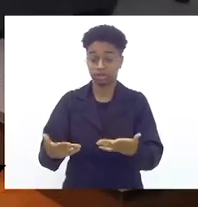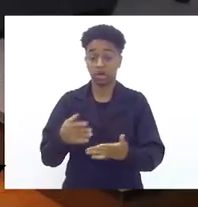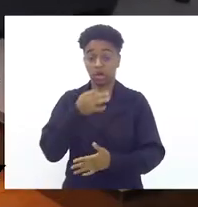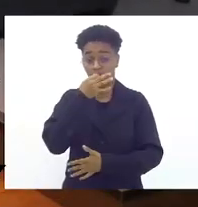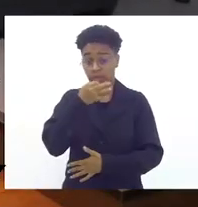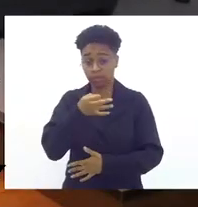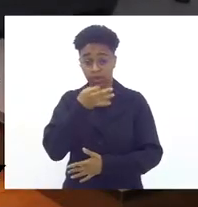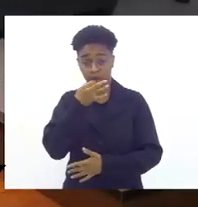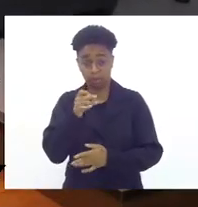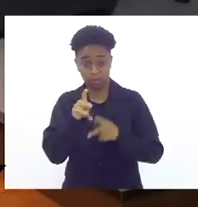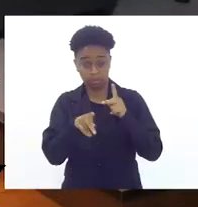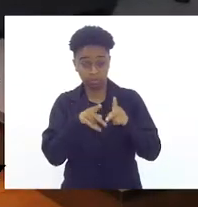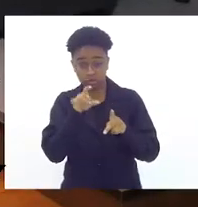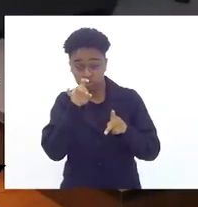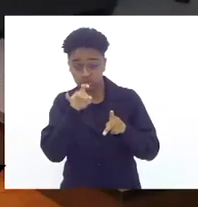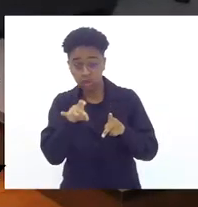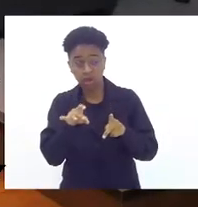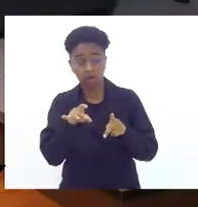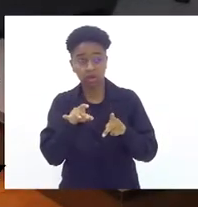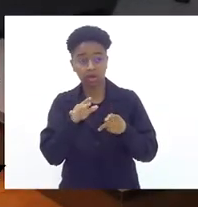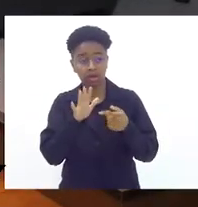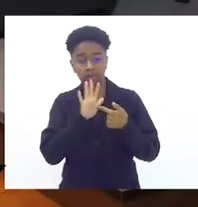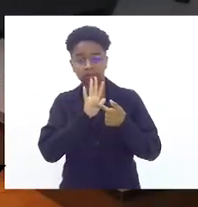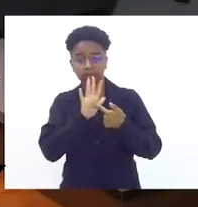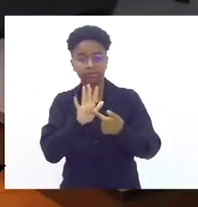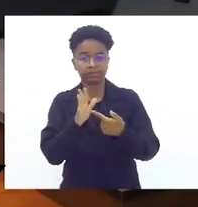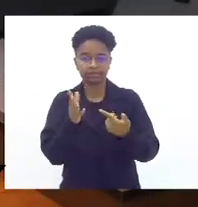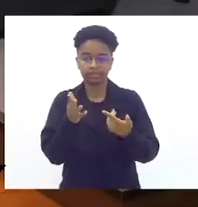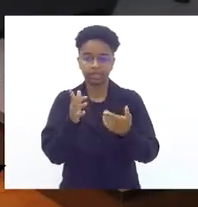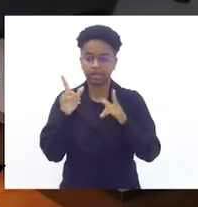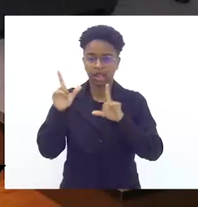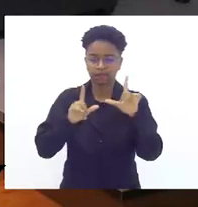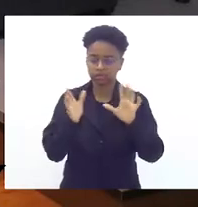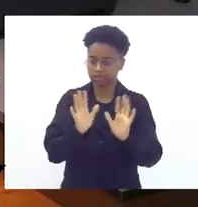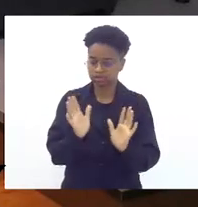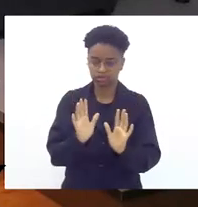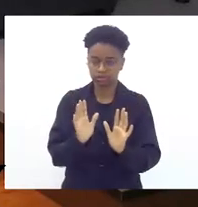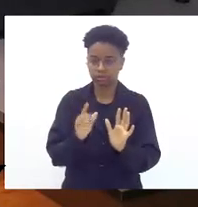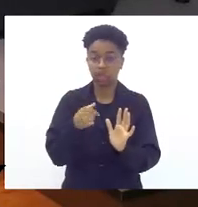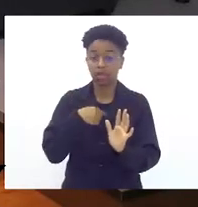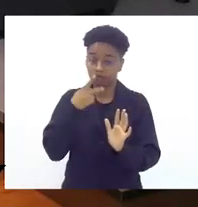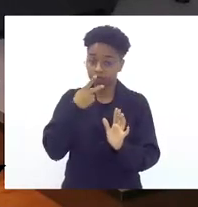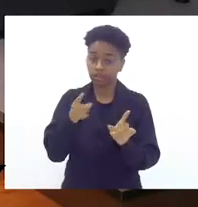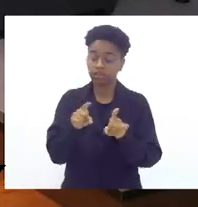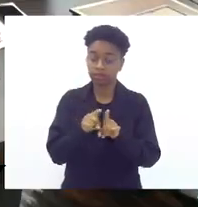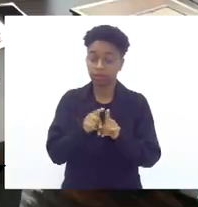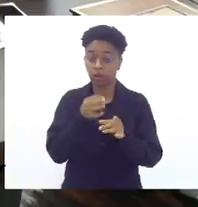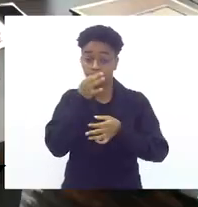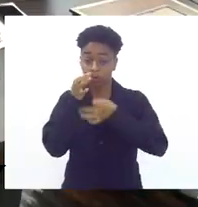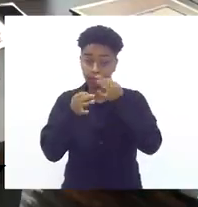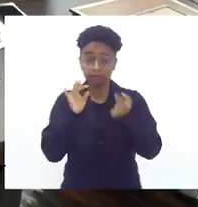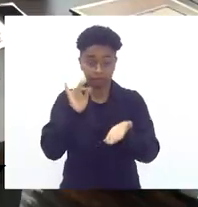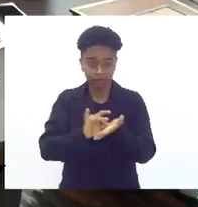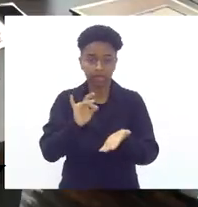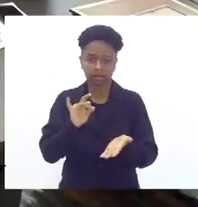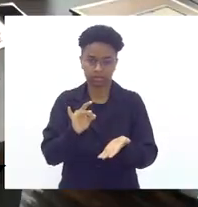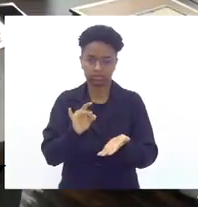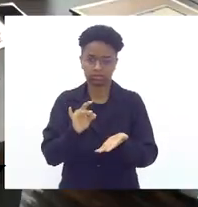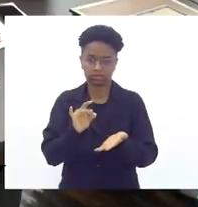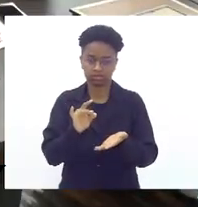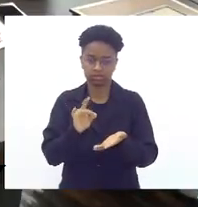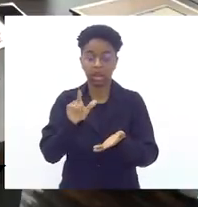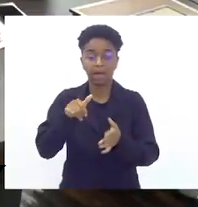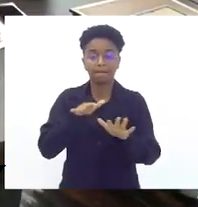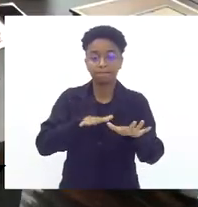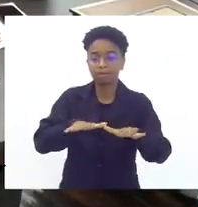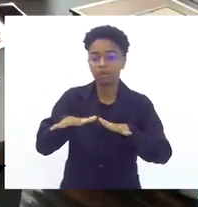pública não quero dizer só opinião publicada nos meios de televisão eu quero falar da opinião pública real que são